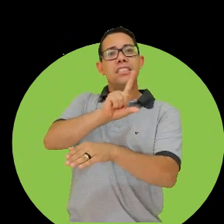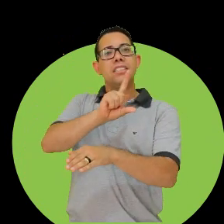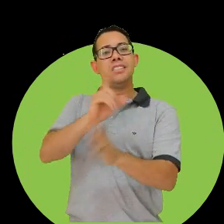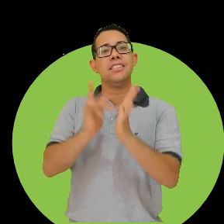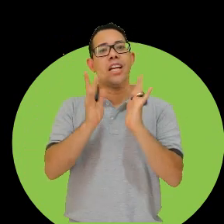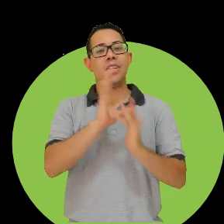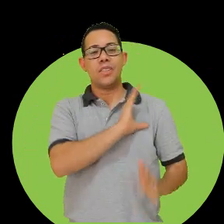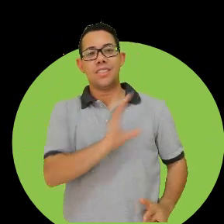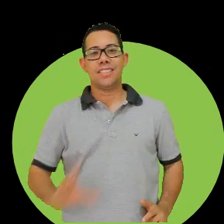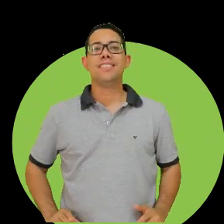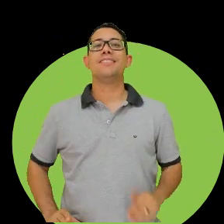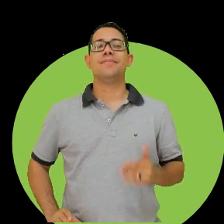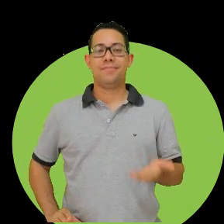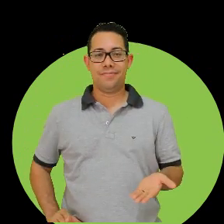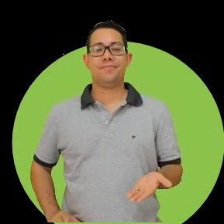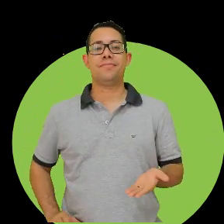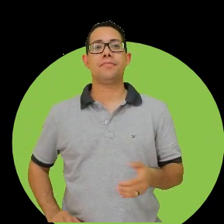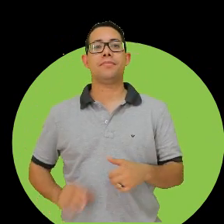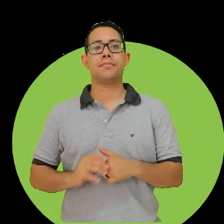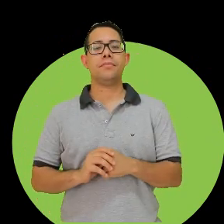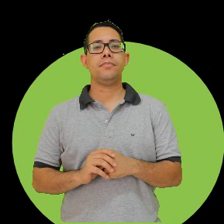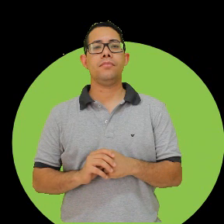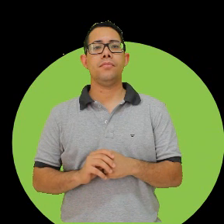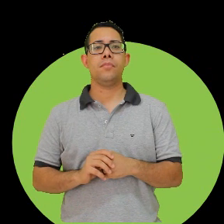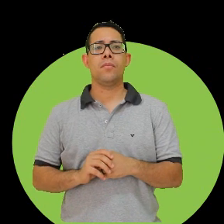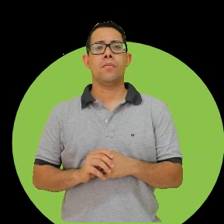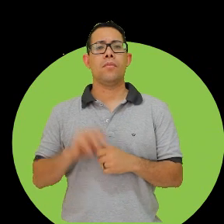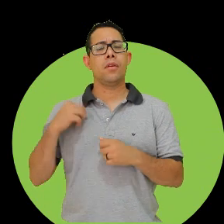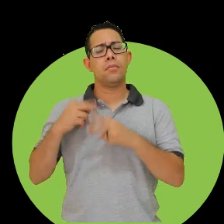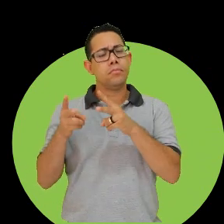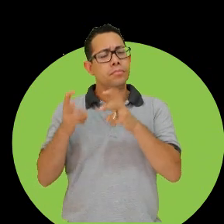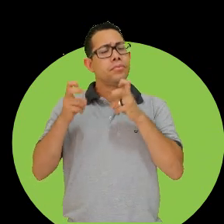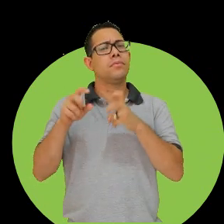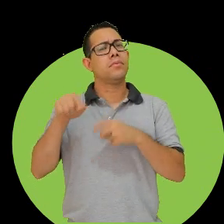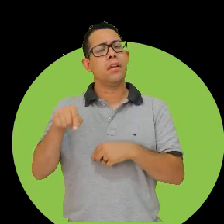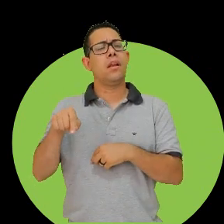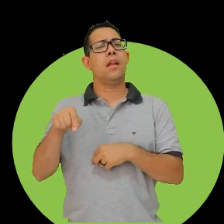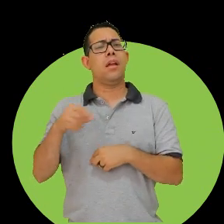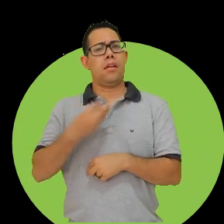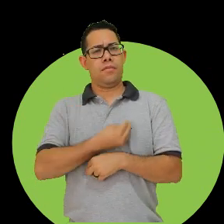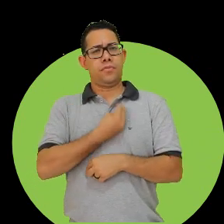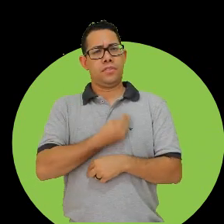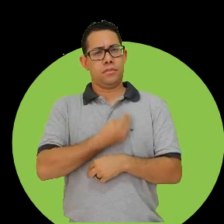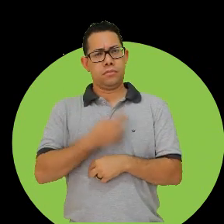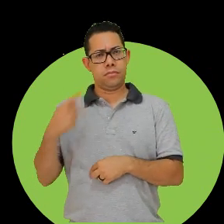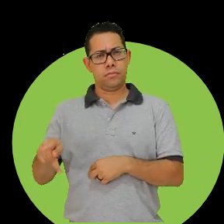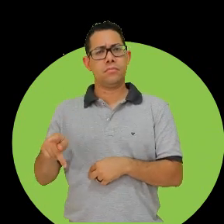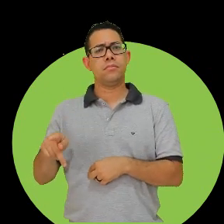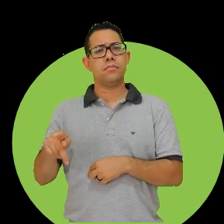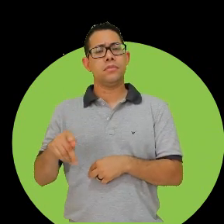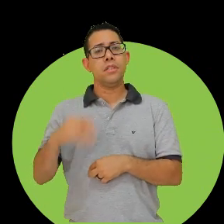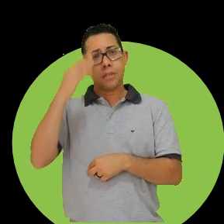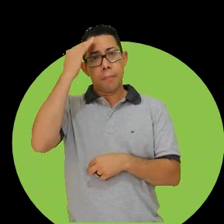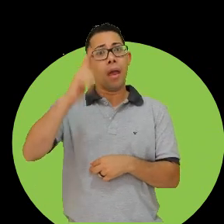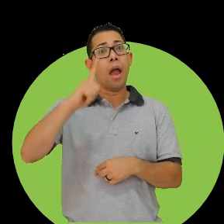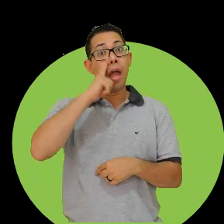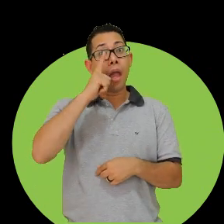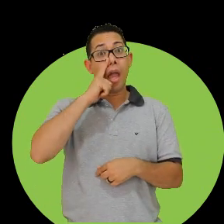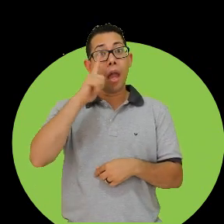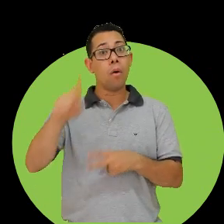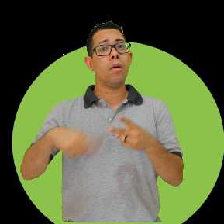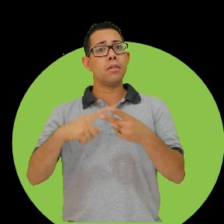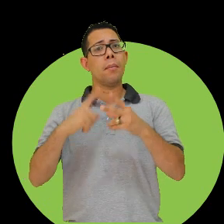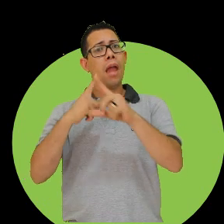sendo desenvolvida a ponto de nós percebermos que ele falava tanto grego,